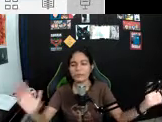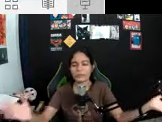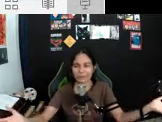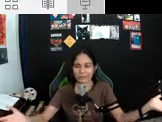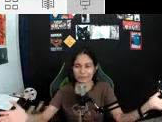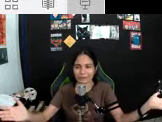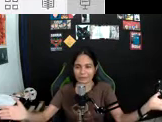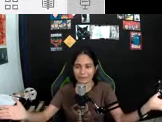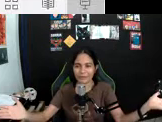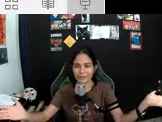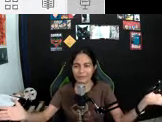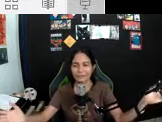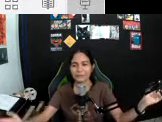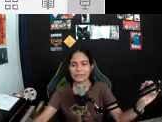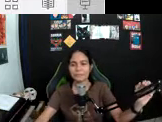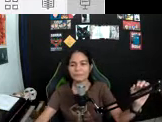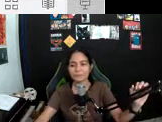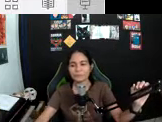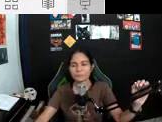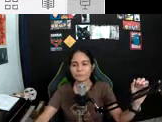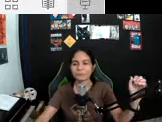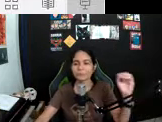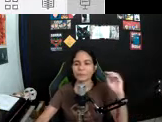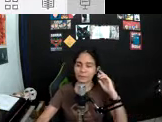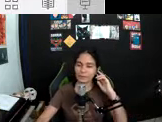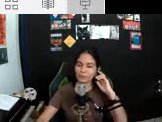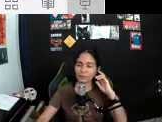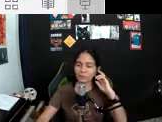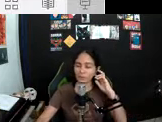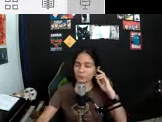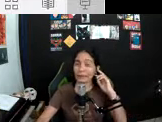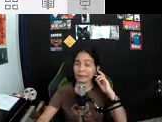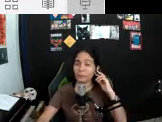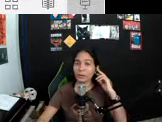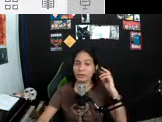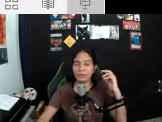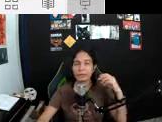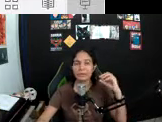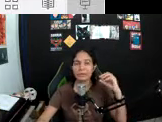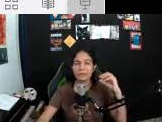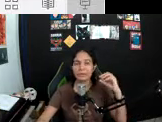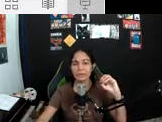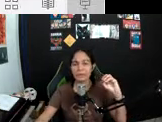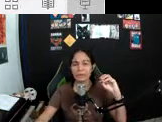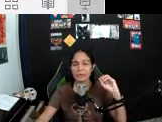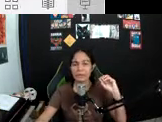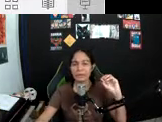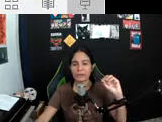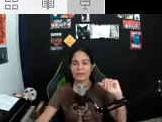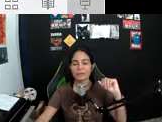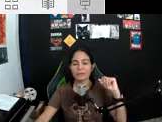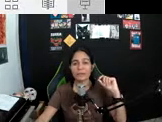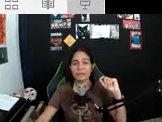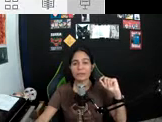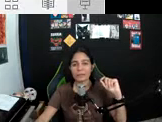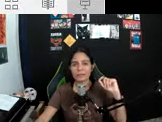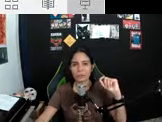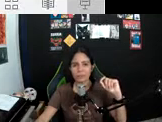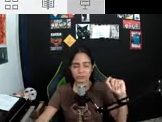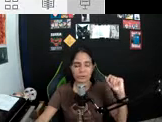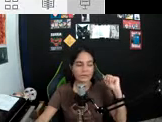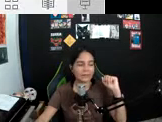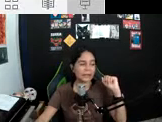o número da resolução, vamos dizer assim, né? Exato. Pronto. É importante, gente, que vocês conheçam, tá,